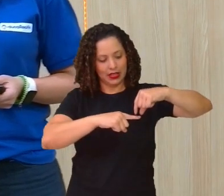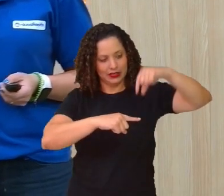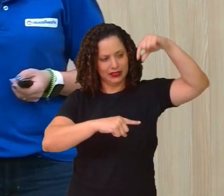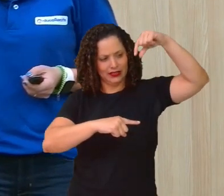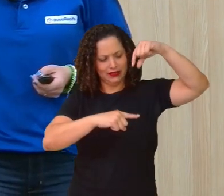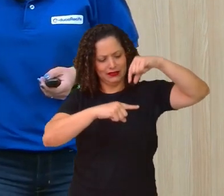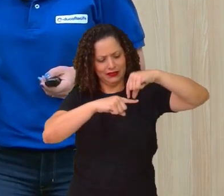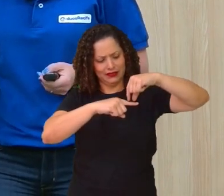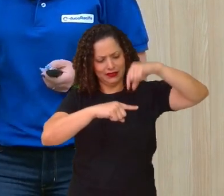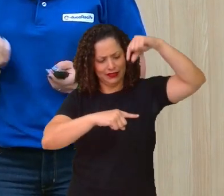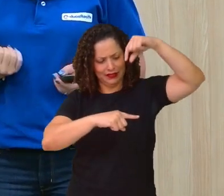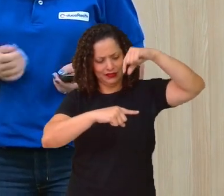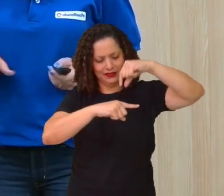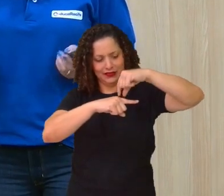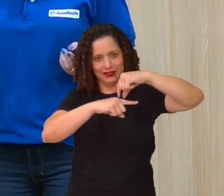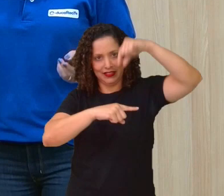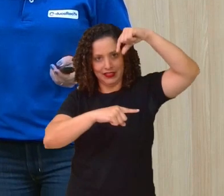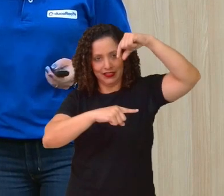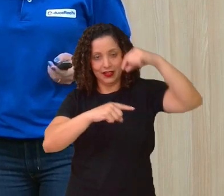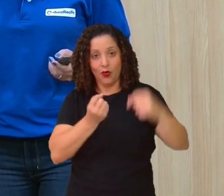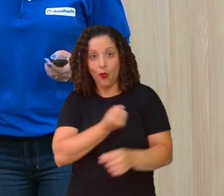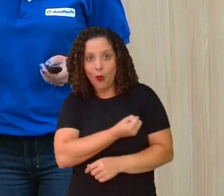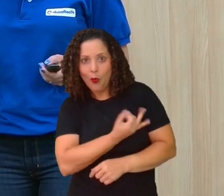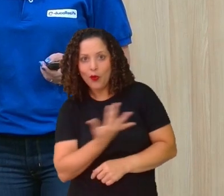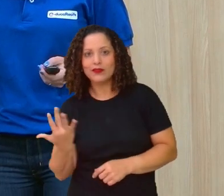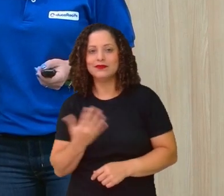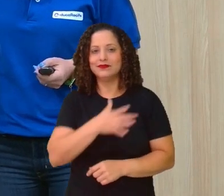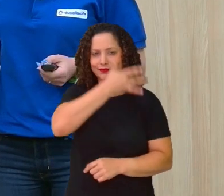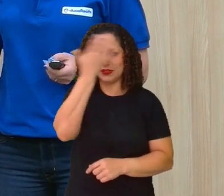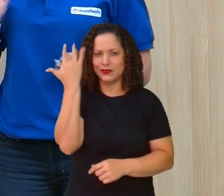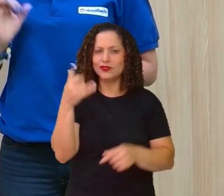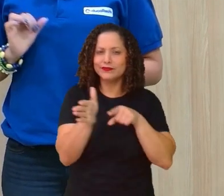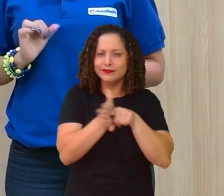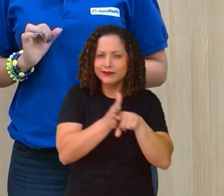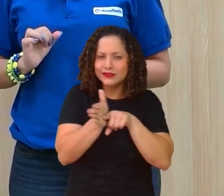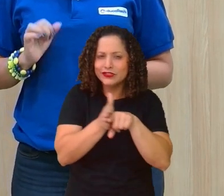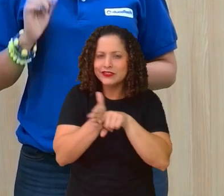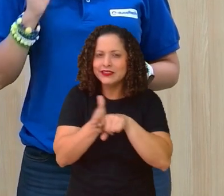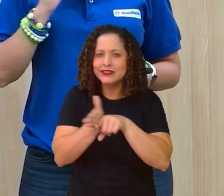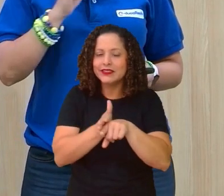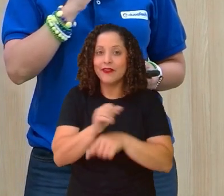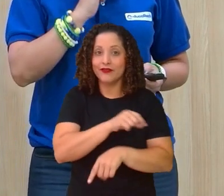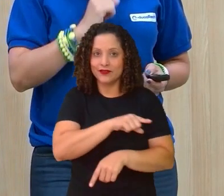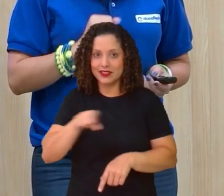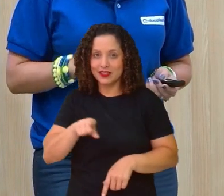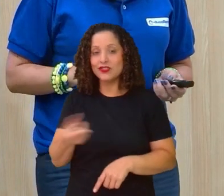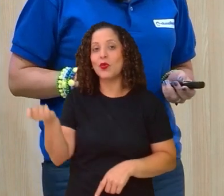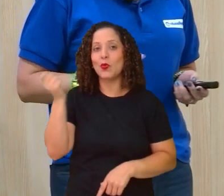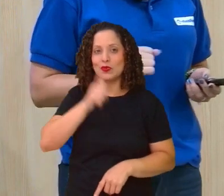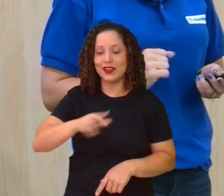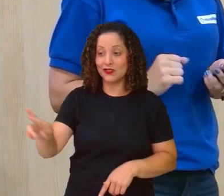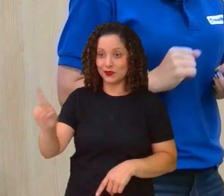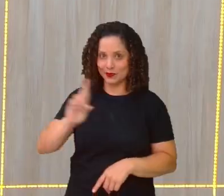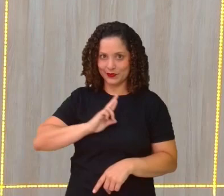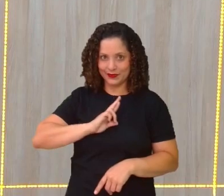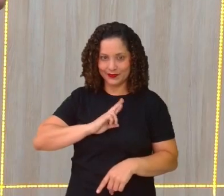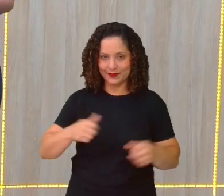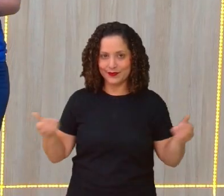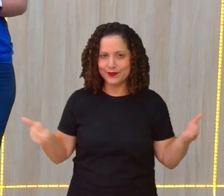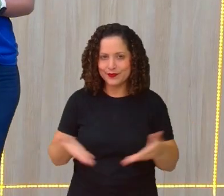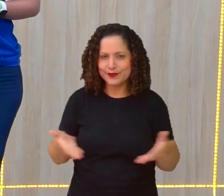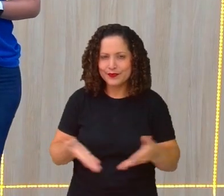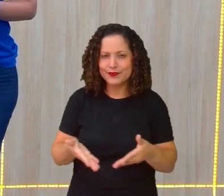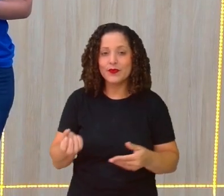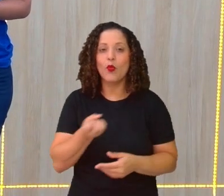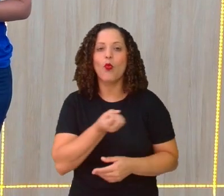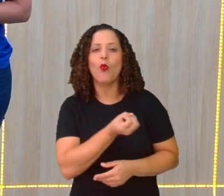tenho a quantidade de estudantes que participaram da pesquisa. Será que vocês agora conseguem me responder essa pergunta?